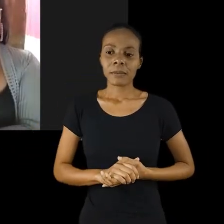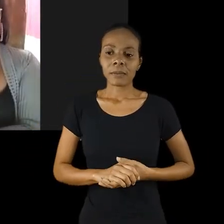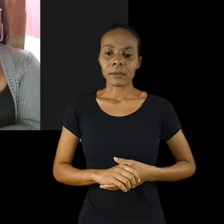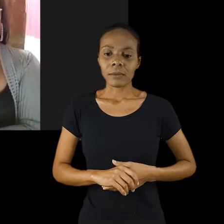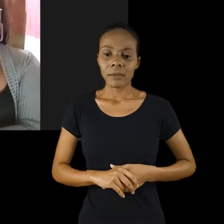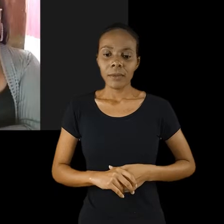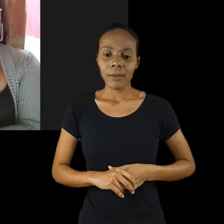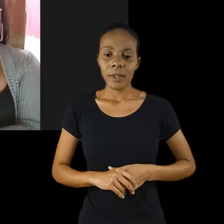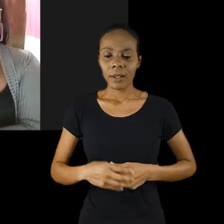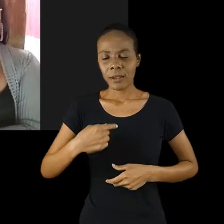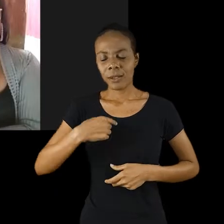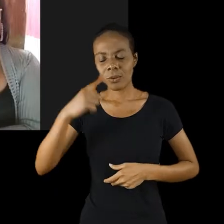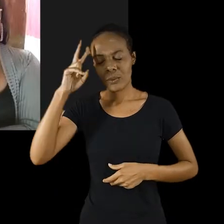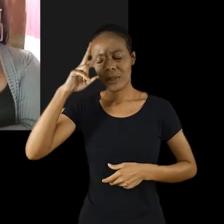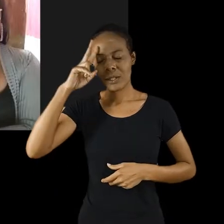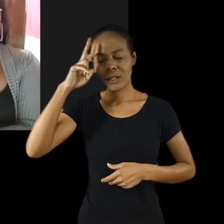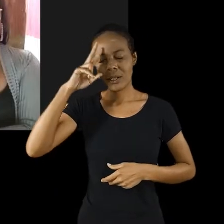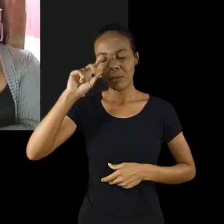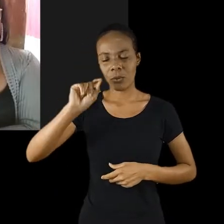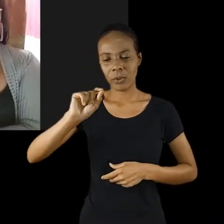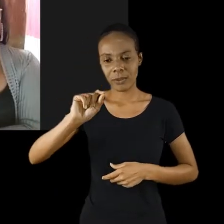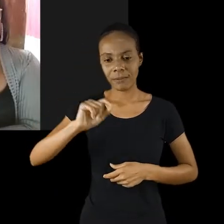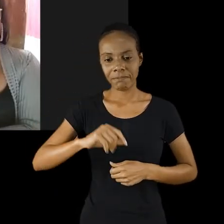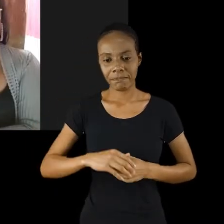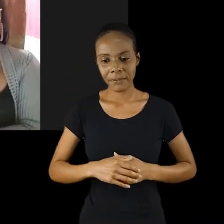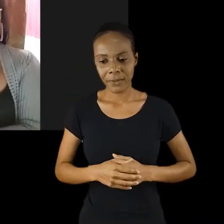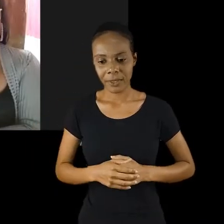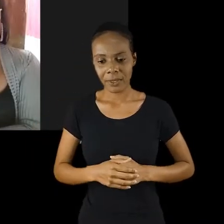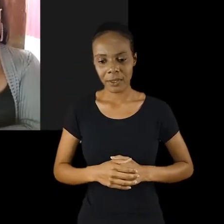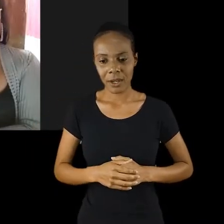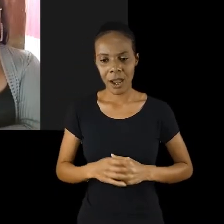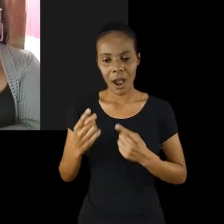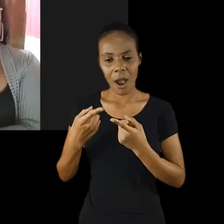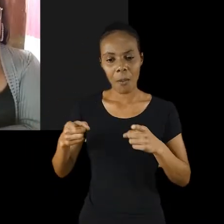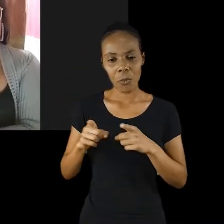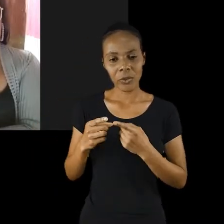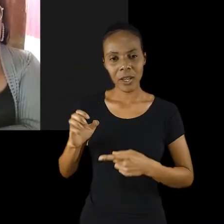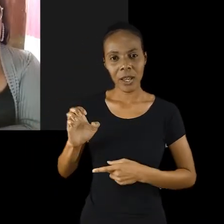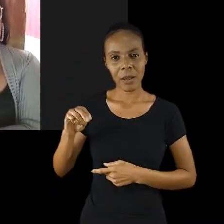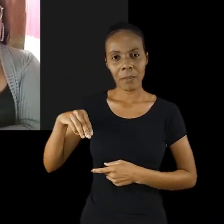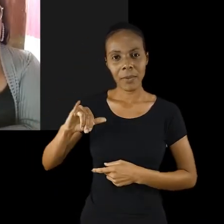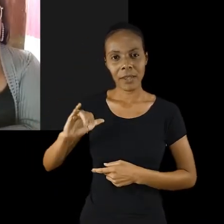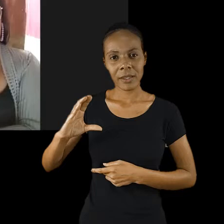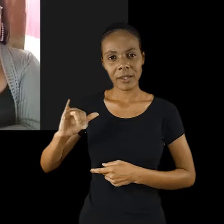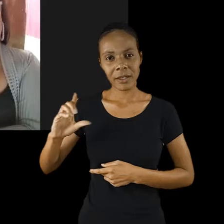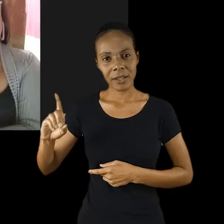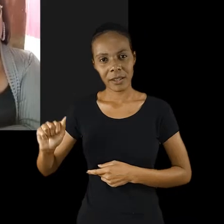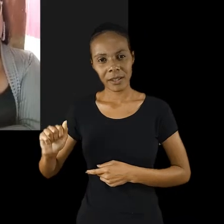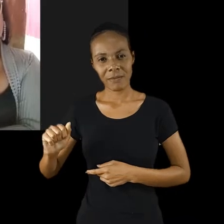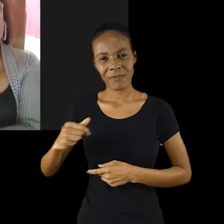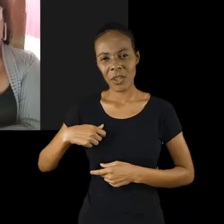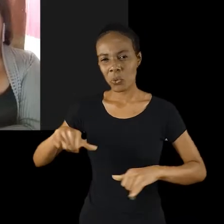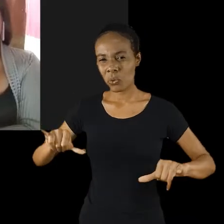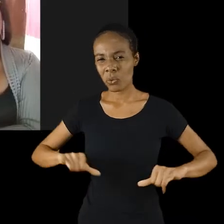E eu lembro que ficou muito em xeque, né? Aquela música do Emicida, né? Tenho sangrado demais, tenho chorado para cachorro.